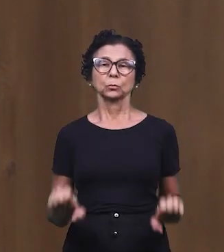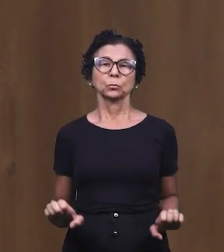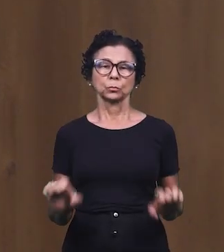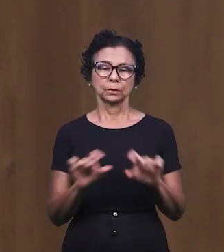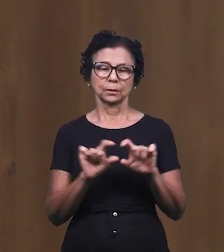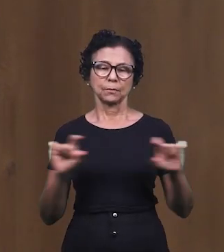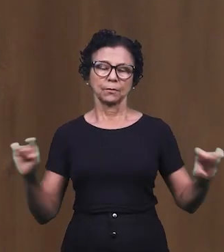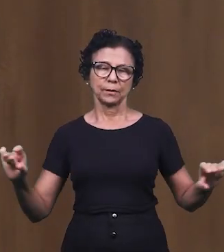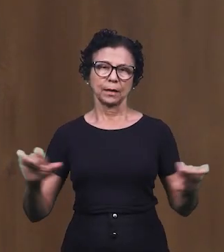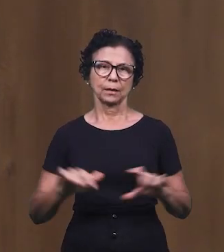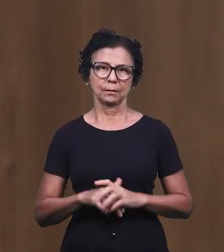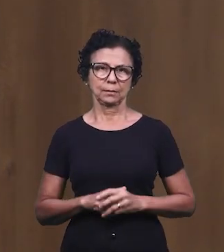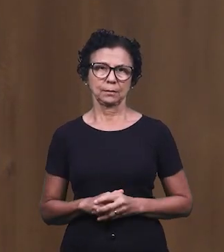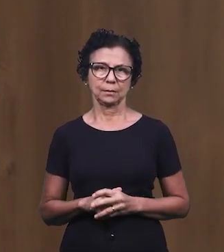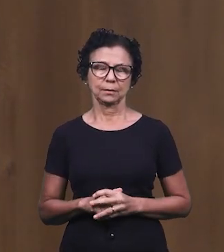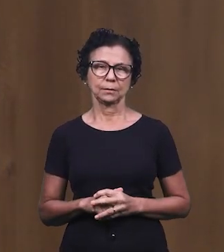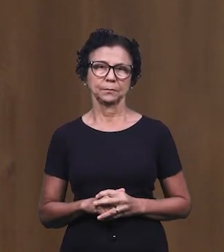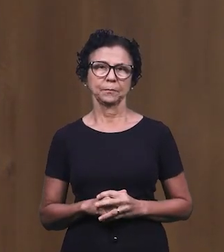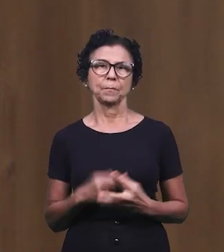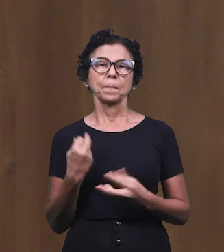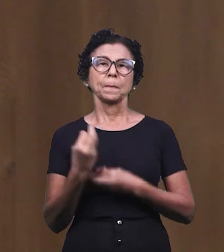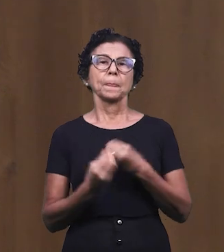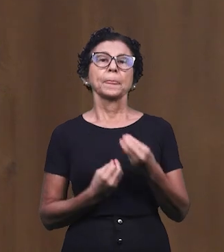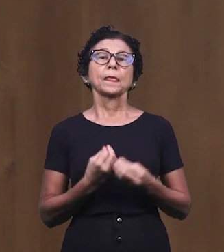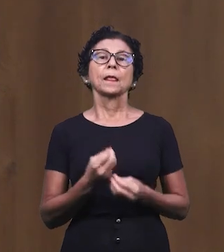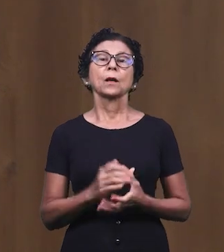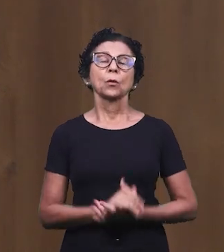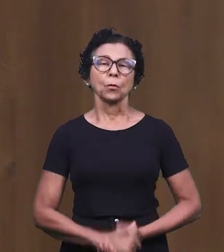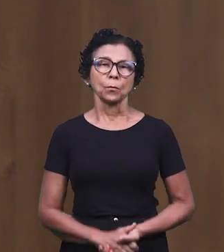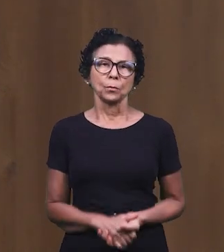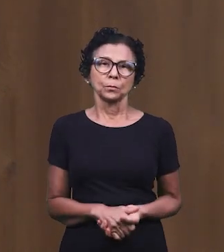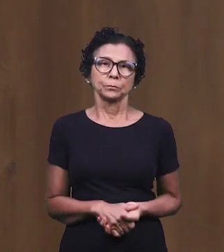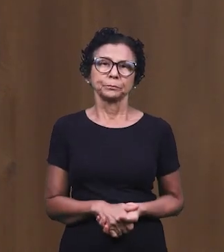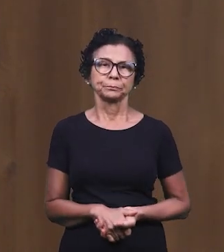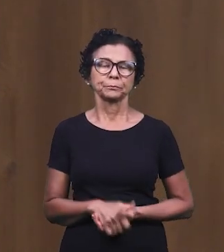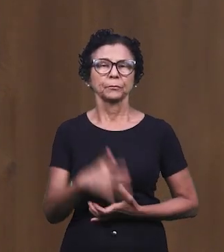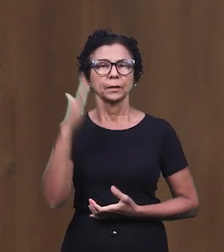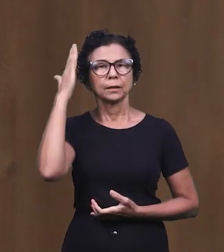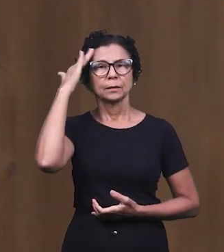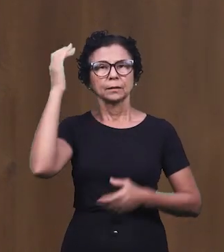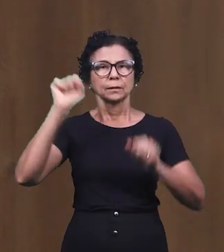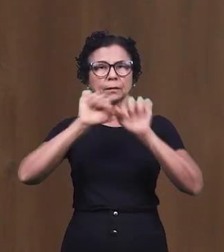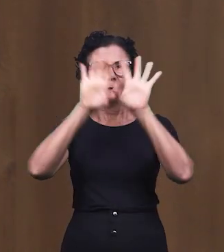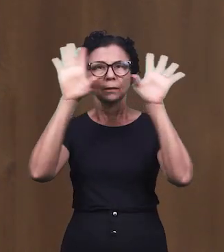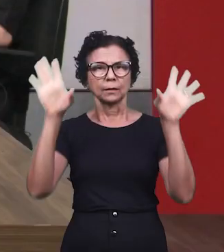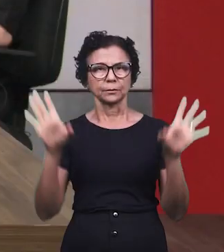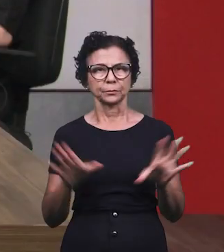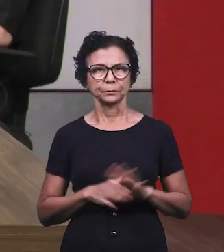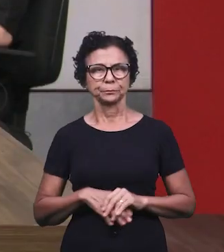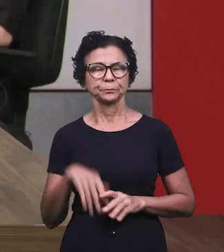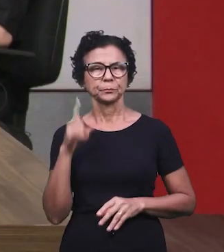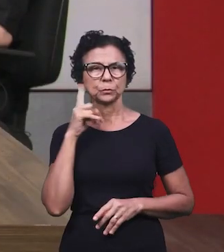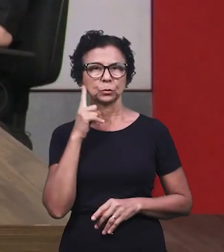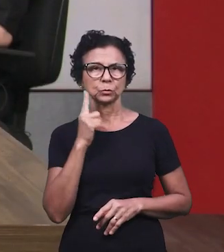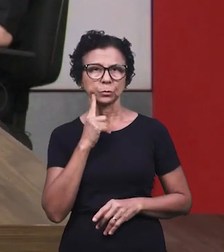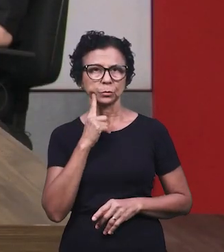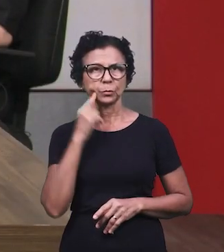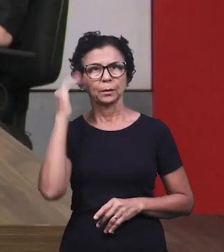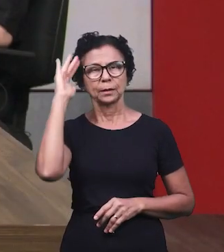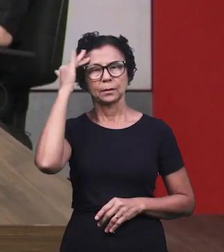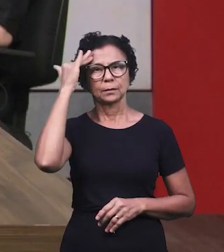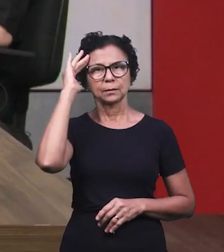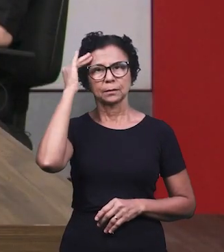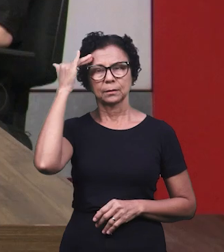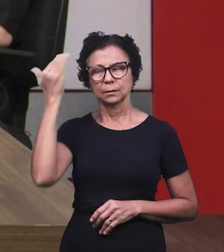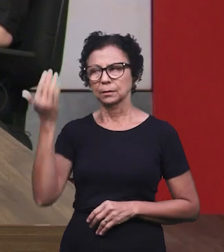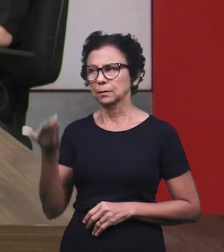estrutura. Isso, vamos Como lá. que nós vamos fazer para que fique o mais claro possível para um surdo Isso. compreender. Isso, então, já deu